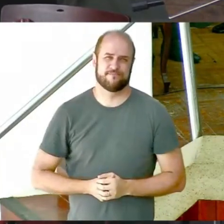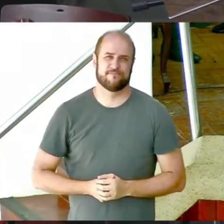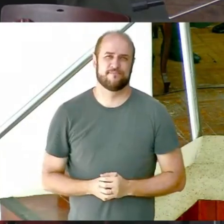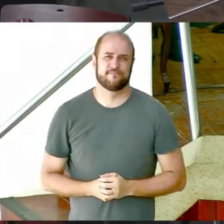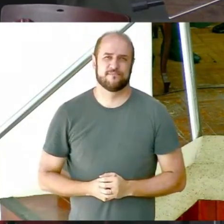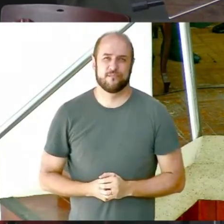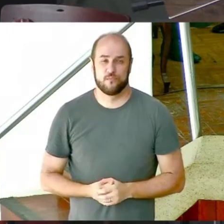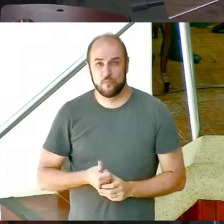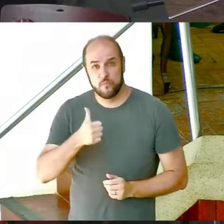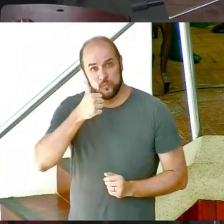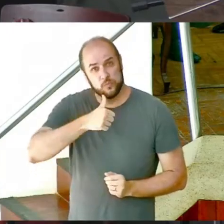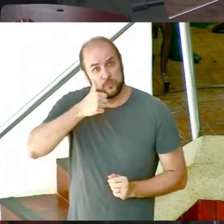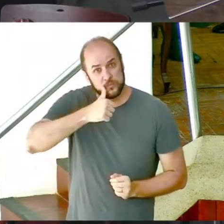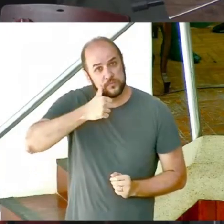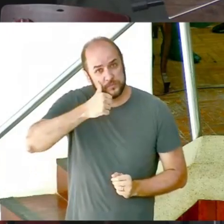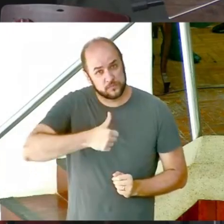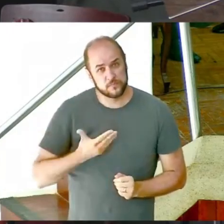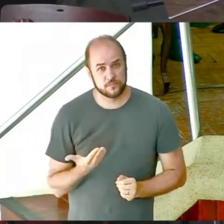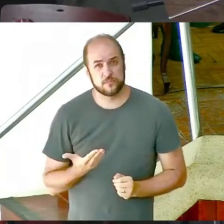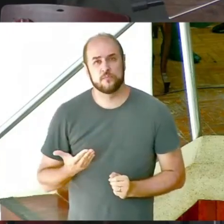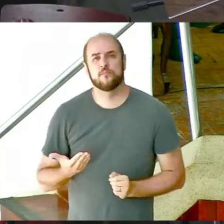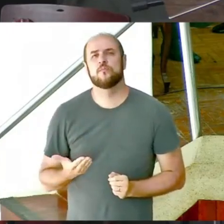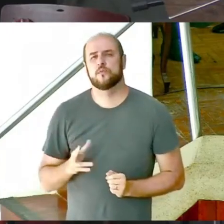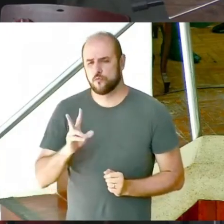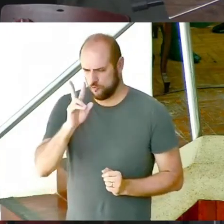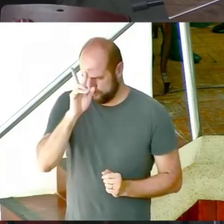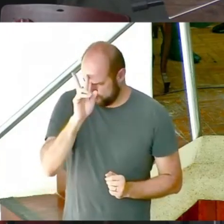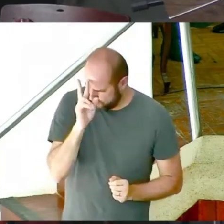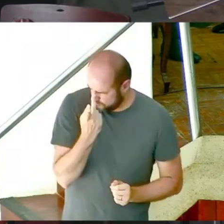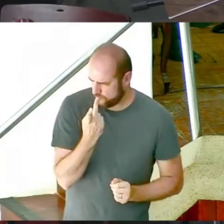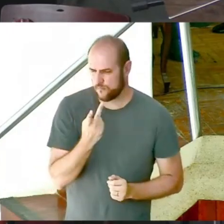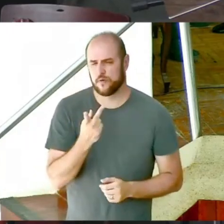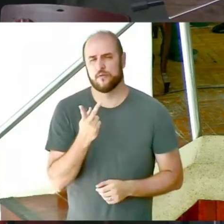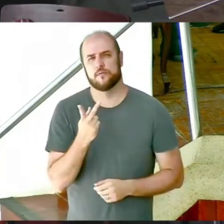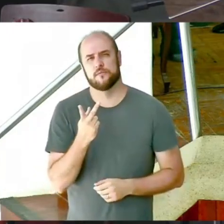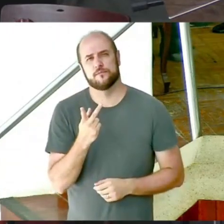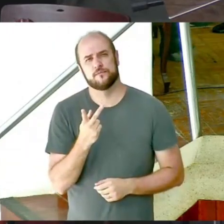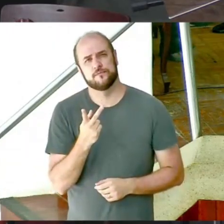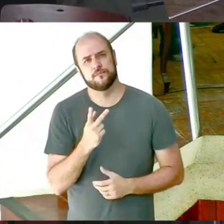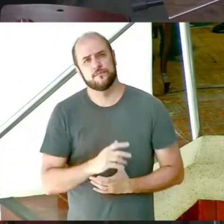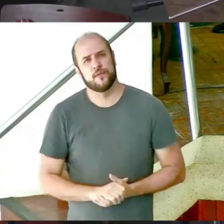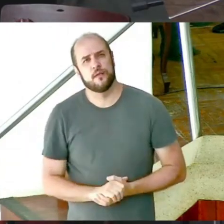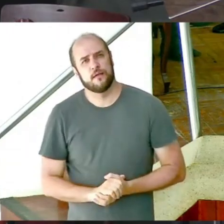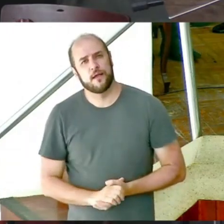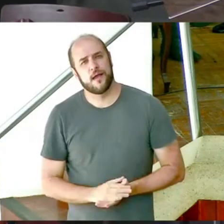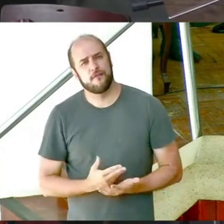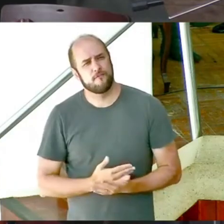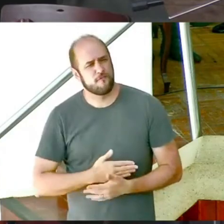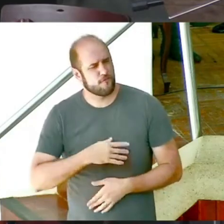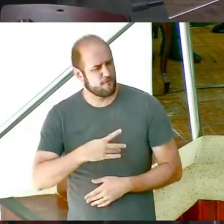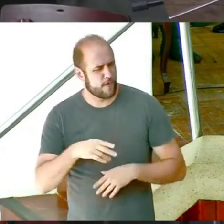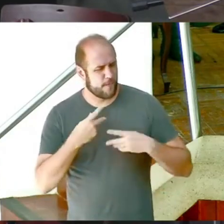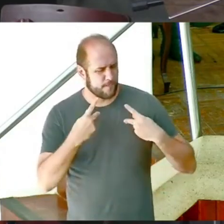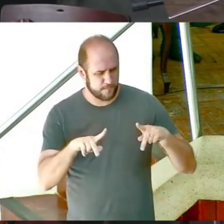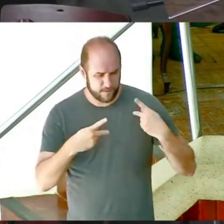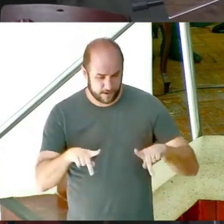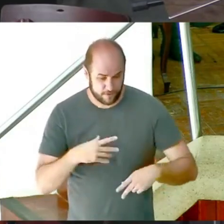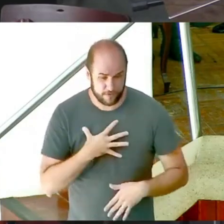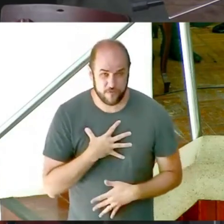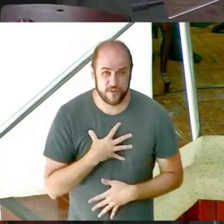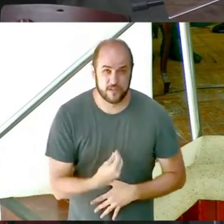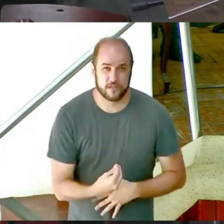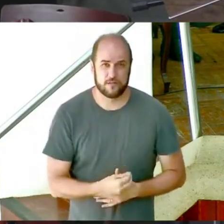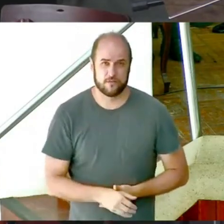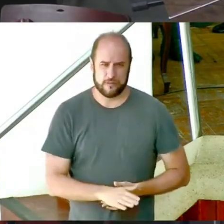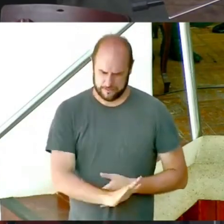Essa mulher é alcançada pelo evangelho. E ela começa a pregar o evangelho para o seu filho,